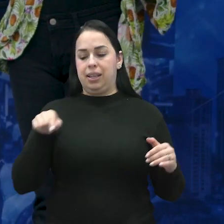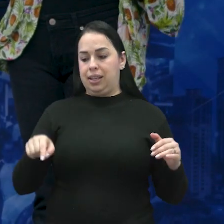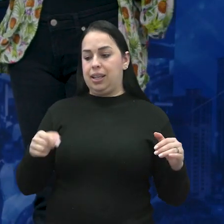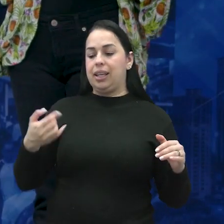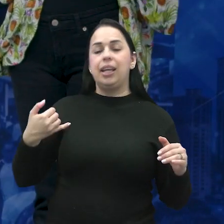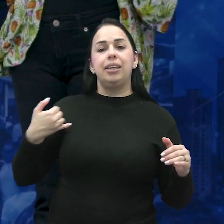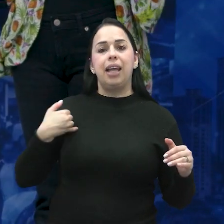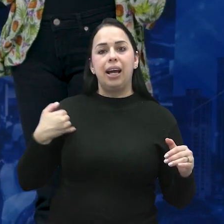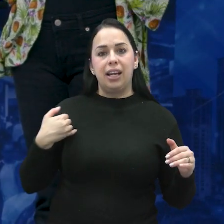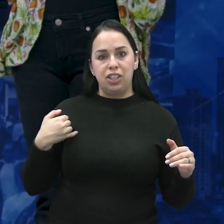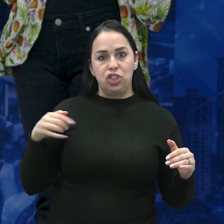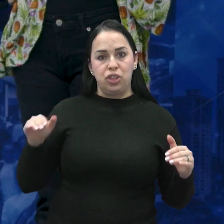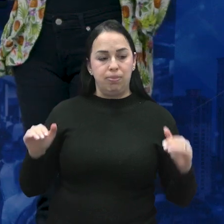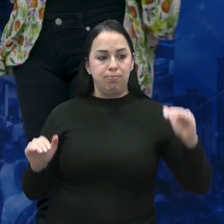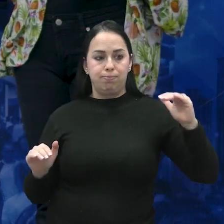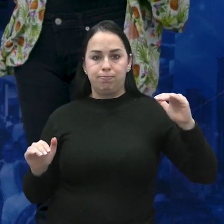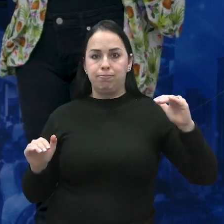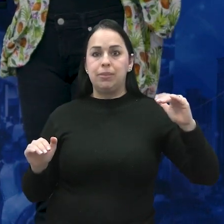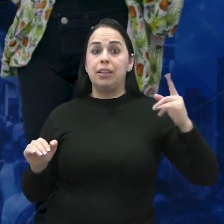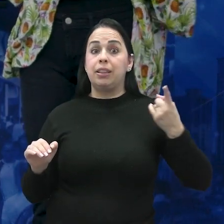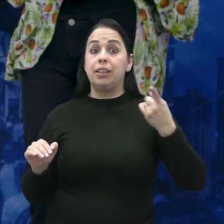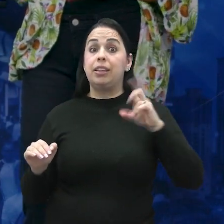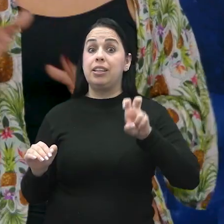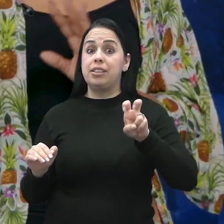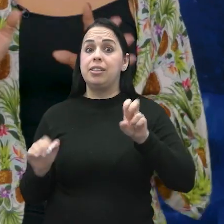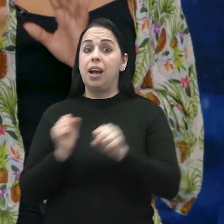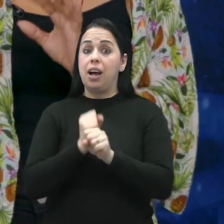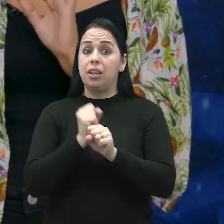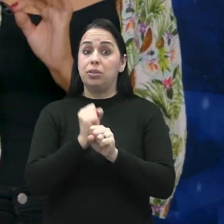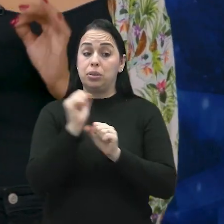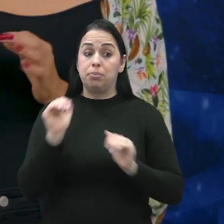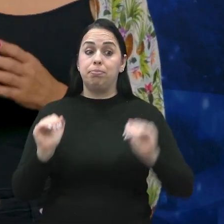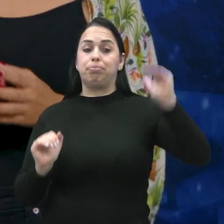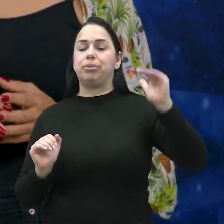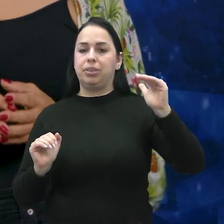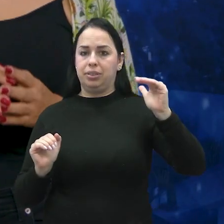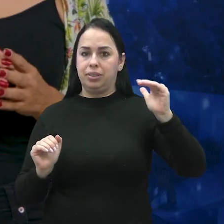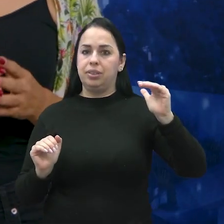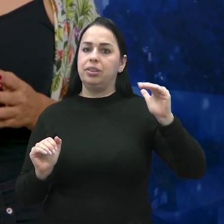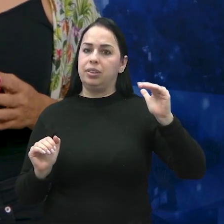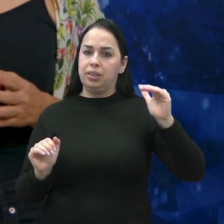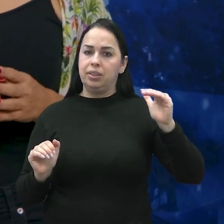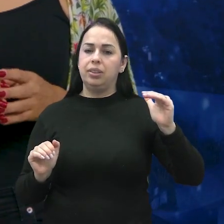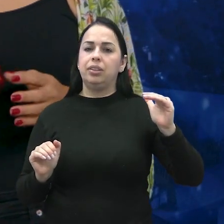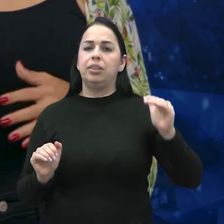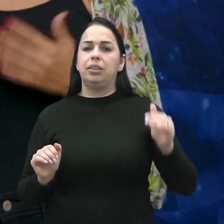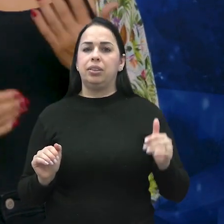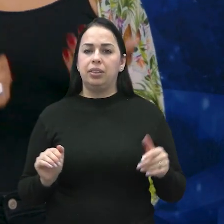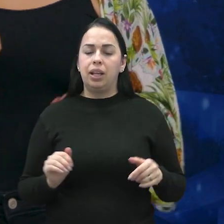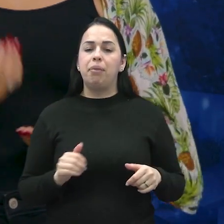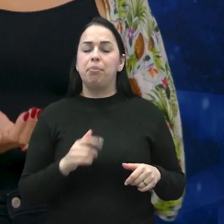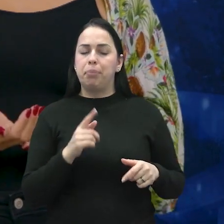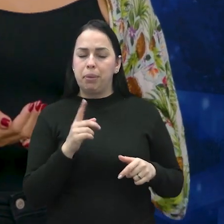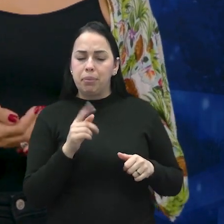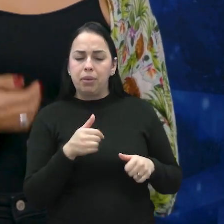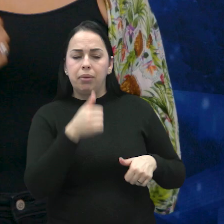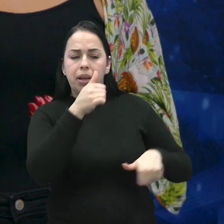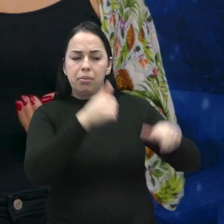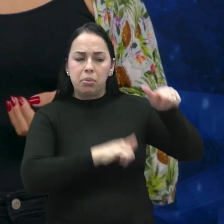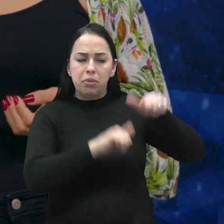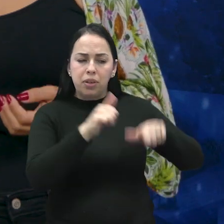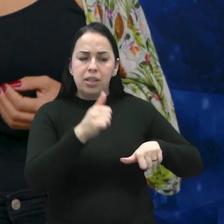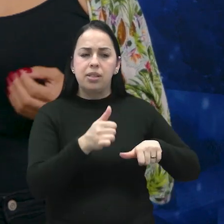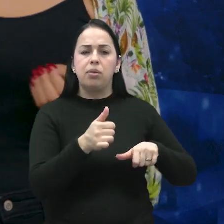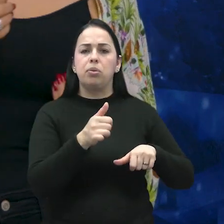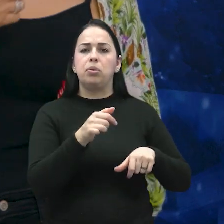um adolescente, a gente não pode ter uma idade muito parecida. Então, são alguns critérios pequenos. E é feita uma avaliação, uma